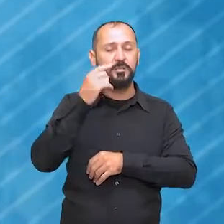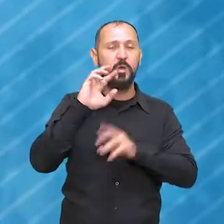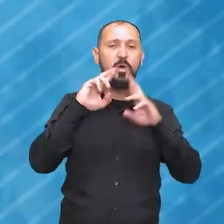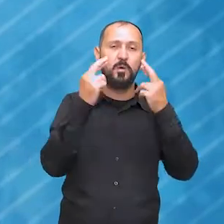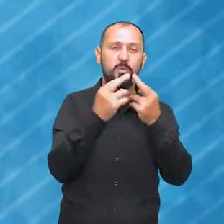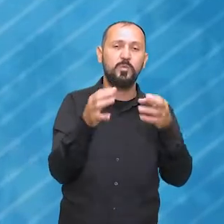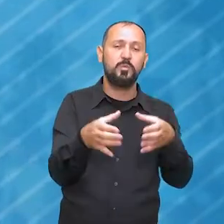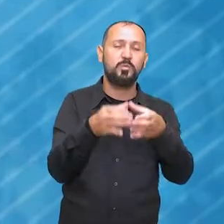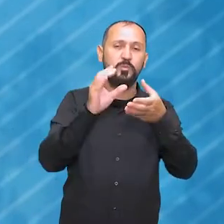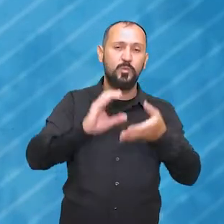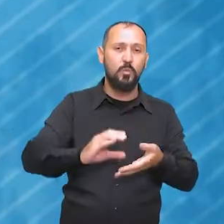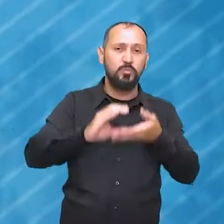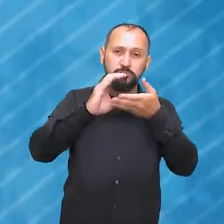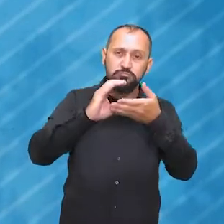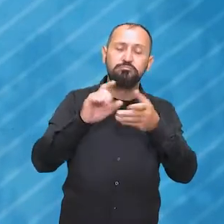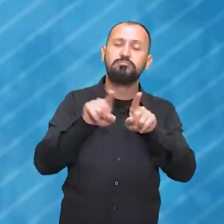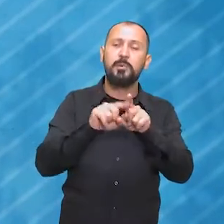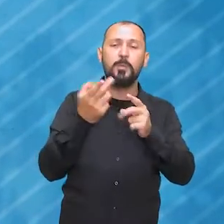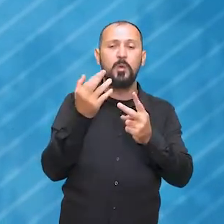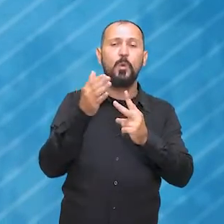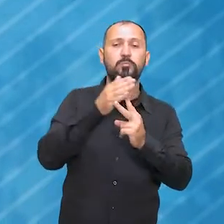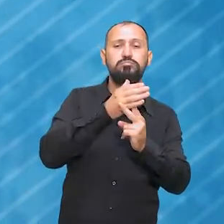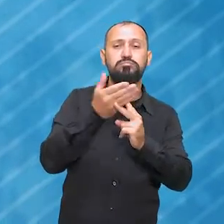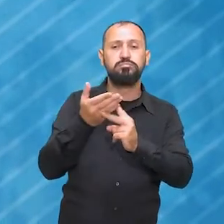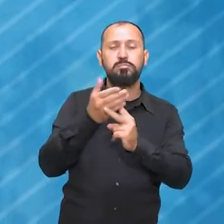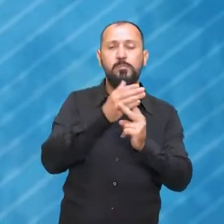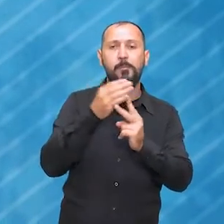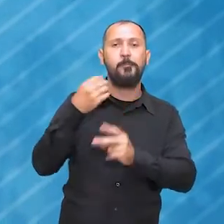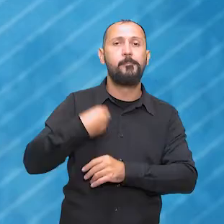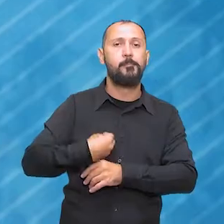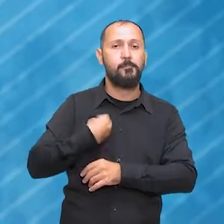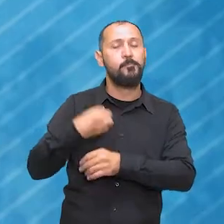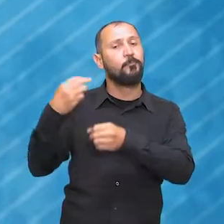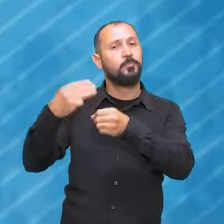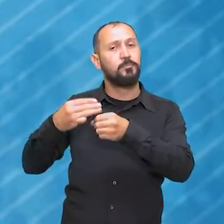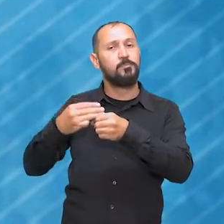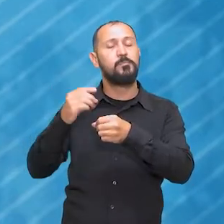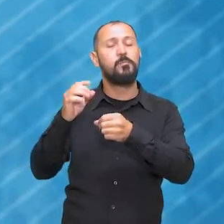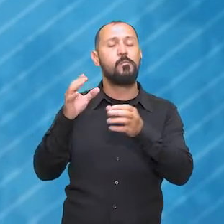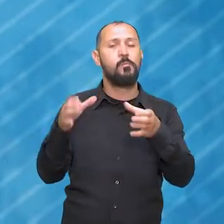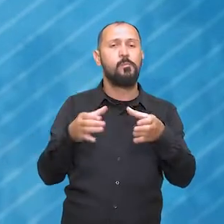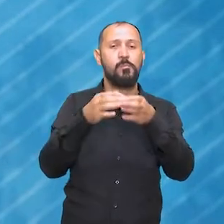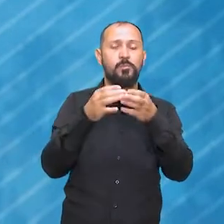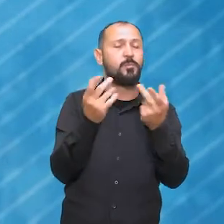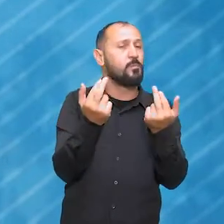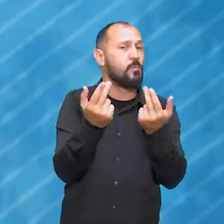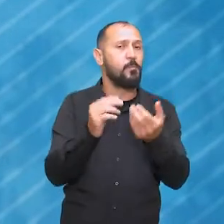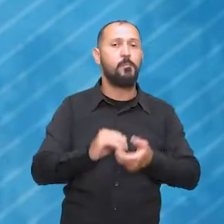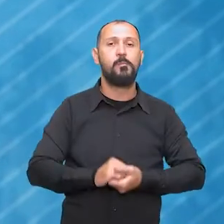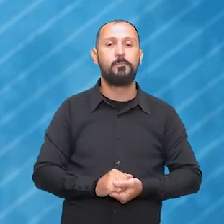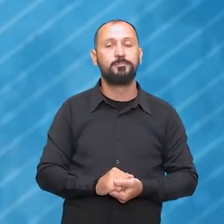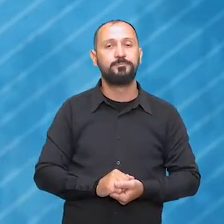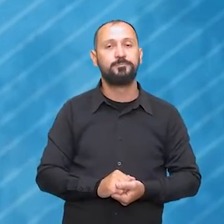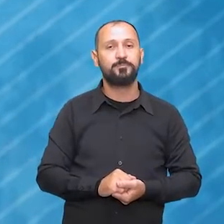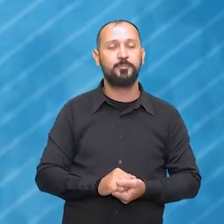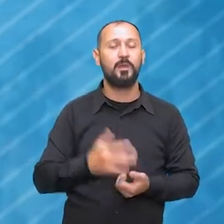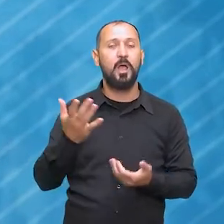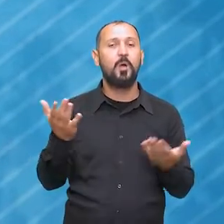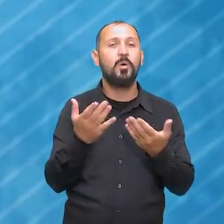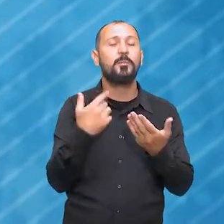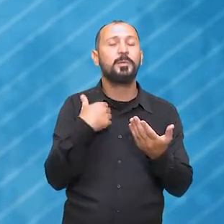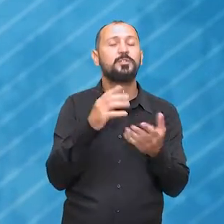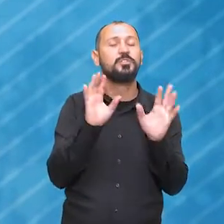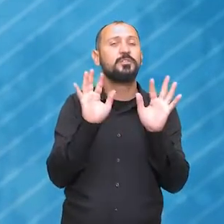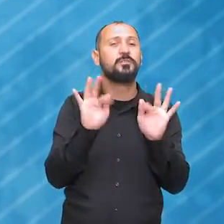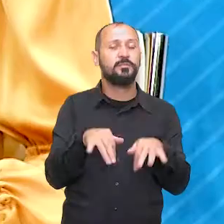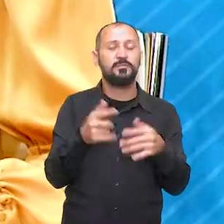uma plataforma digital da OAB. Então as reuniões até do conselho a gente faz híbrida dessa forma, participando o pessoal do interior, e as